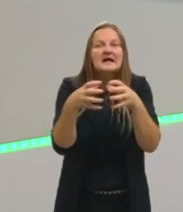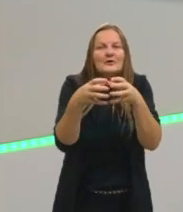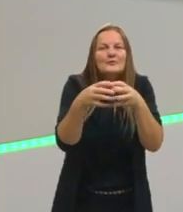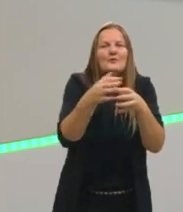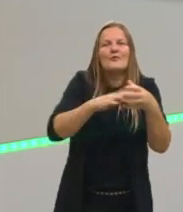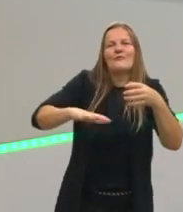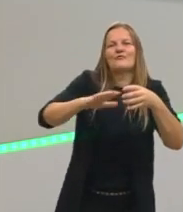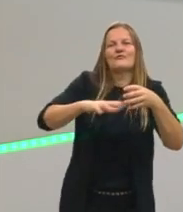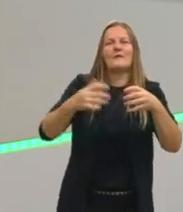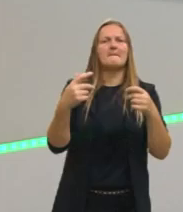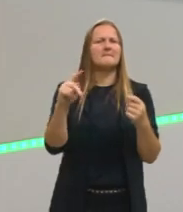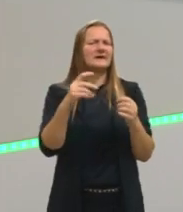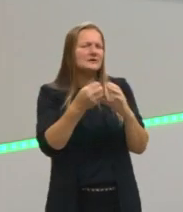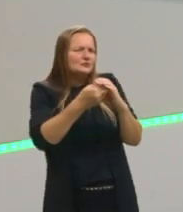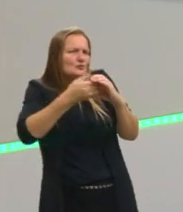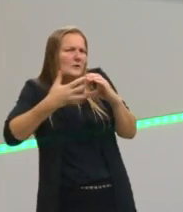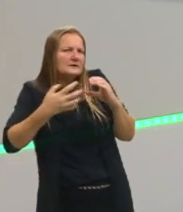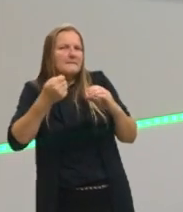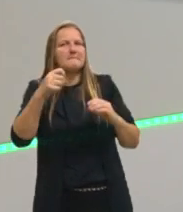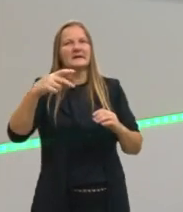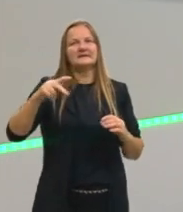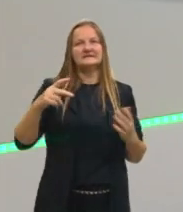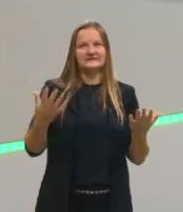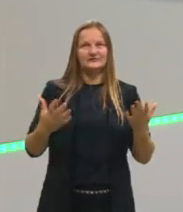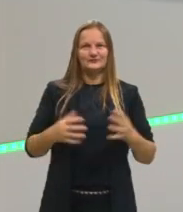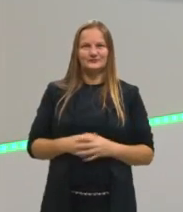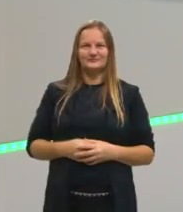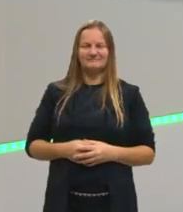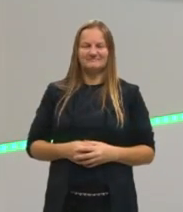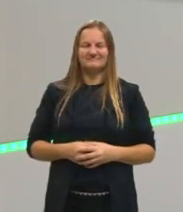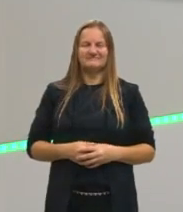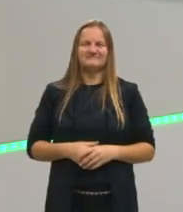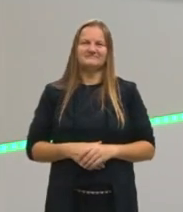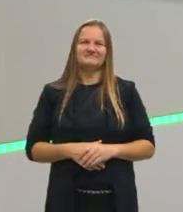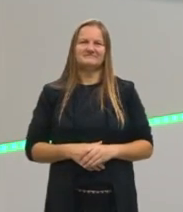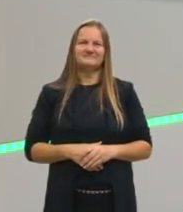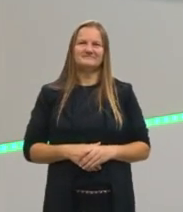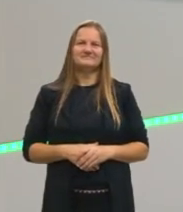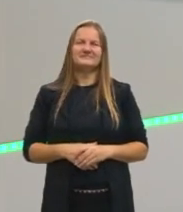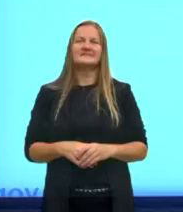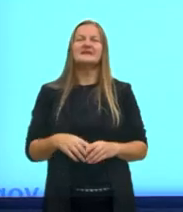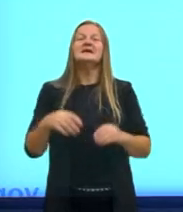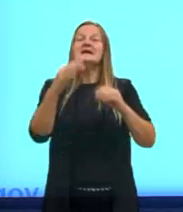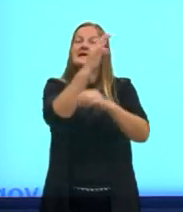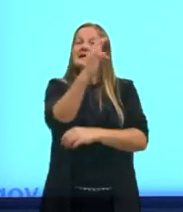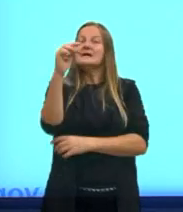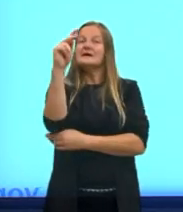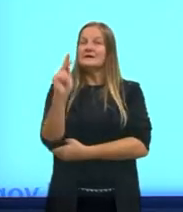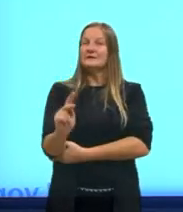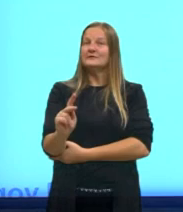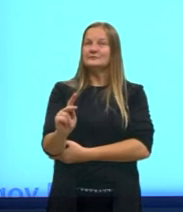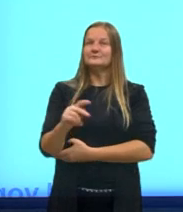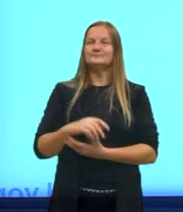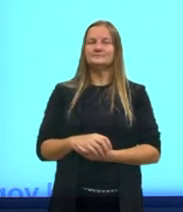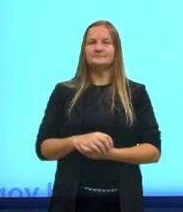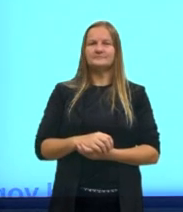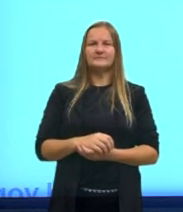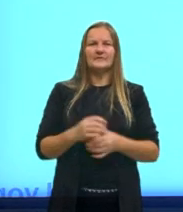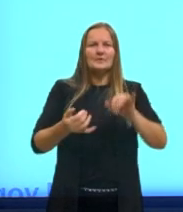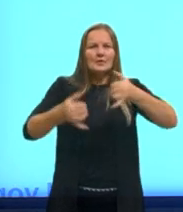propriedades químicas e físicas sem mim bom então não é bem sinta-se aqui não tá correto na tabela periódica os elementos